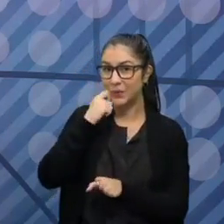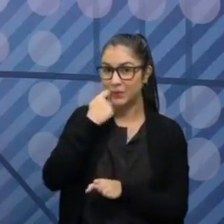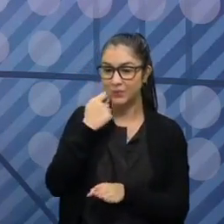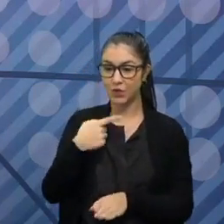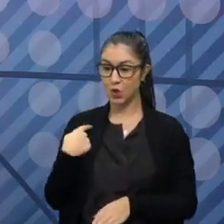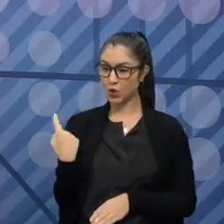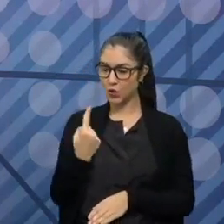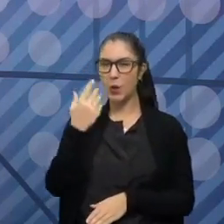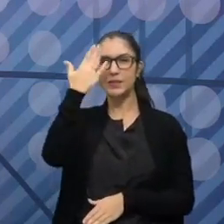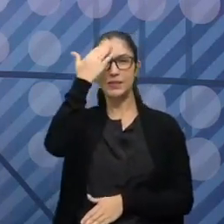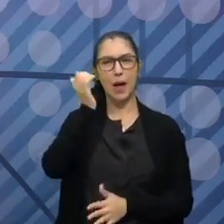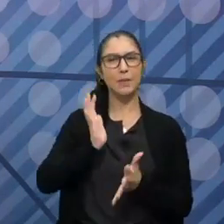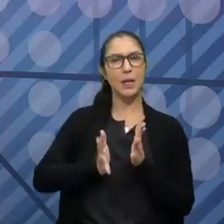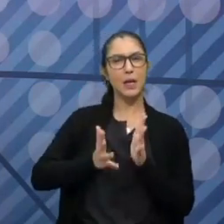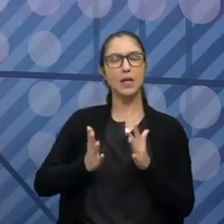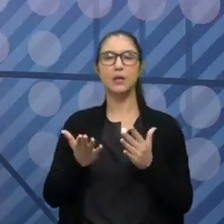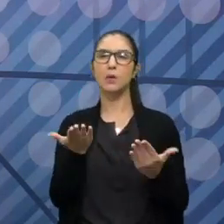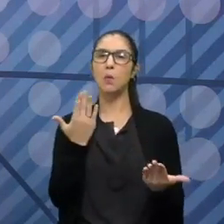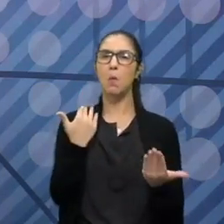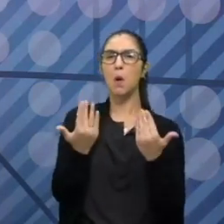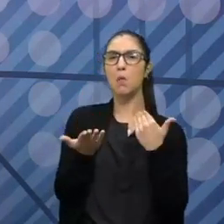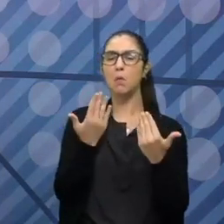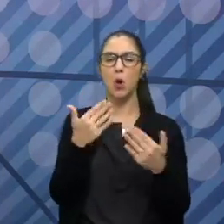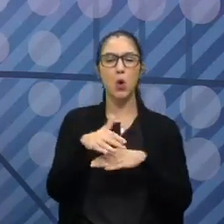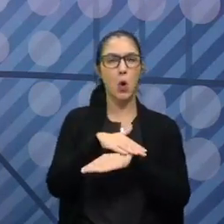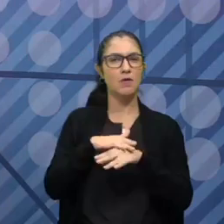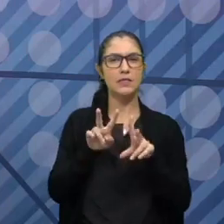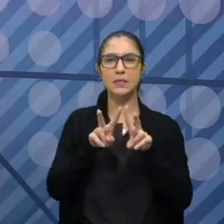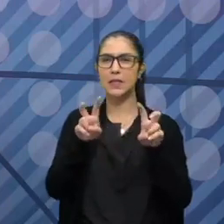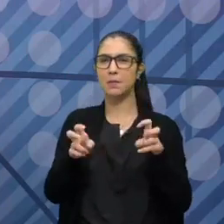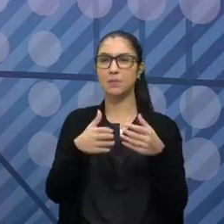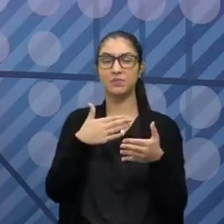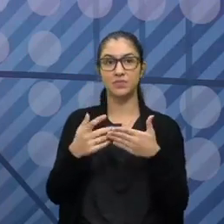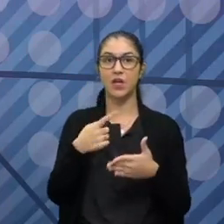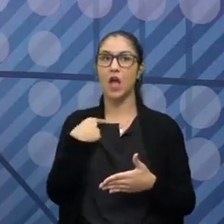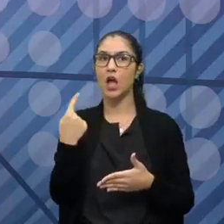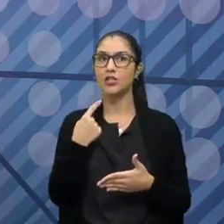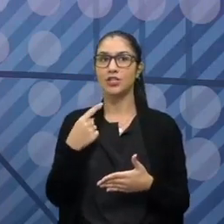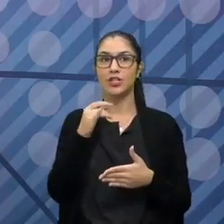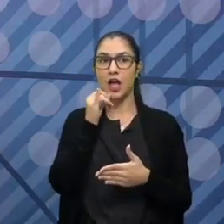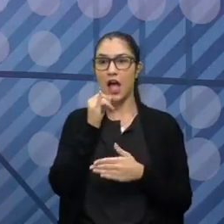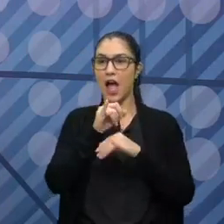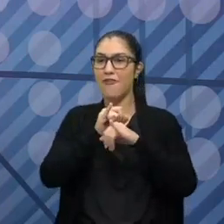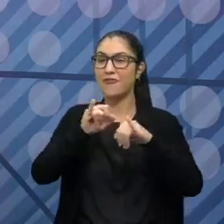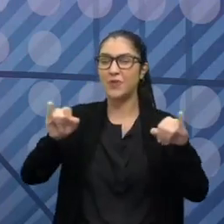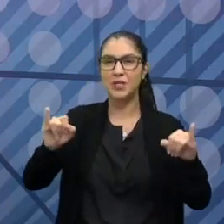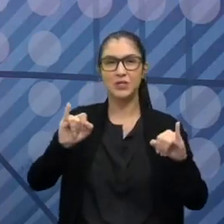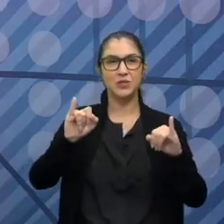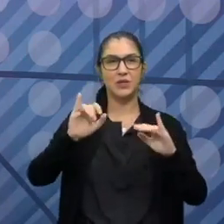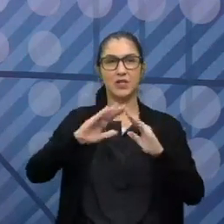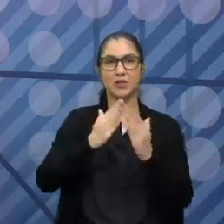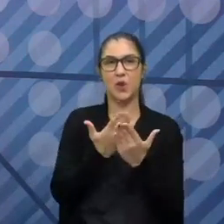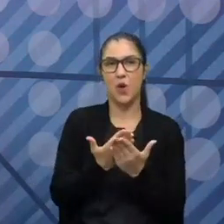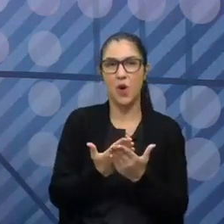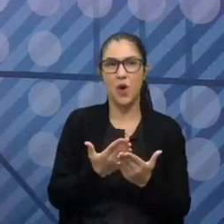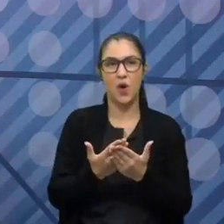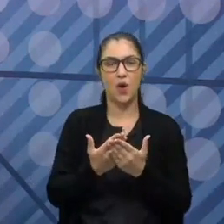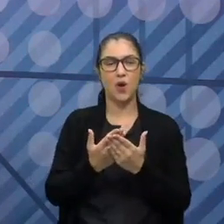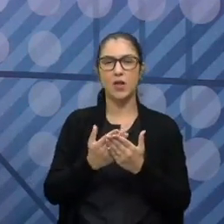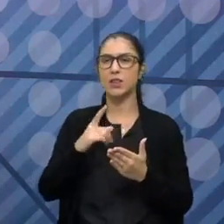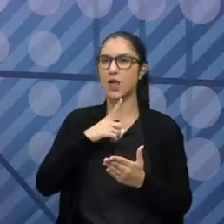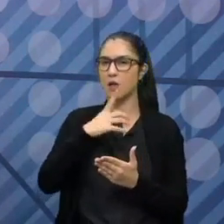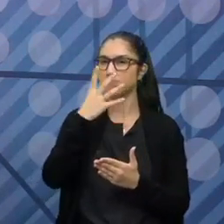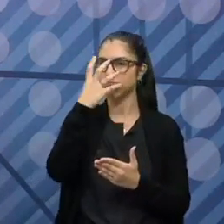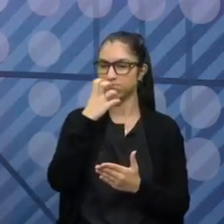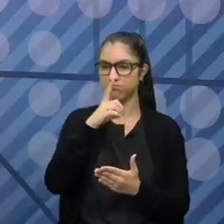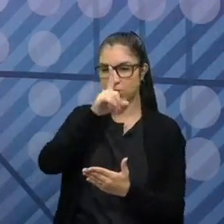que somos fluentes na Libras, que conversamos sobre qualquer tema, a gente dá aviso na escola, a gente dá bronca, todos